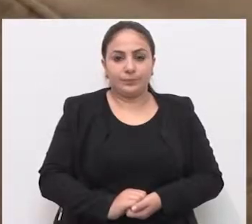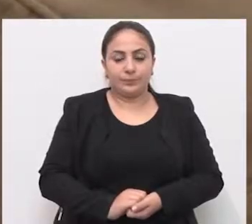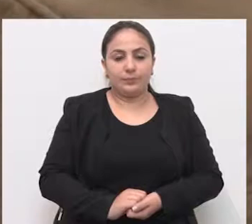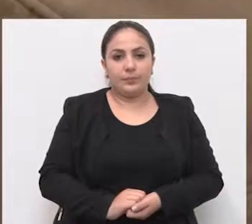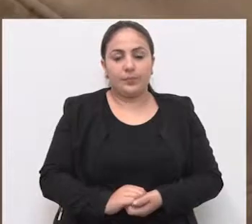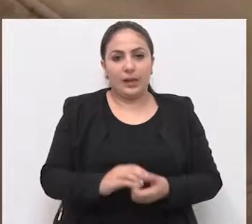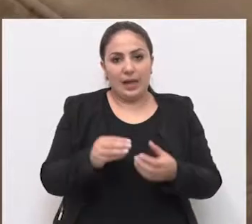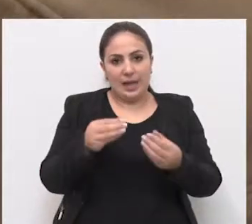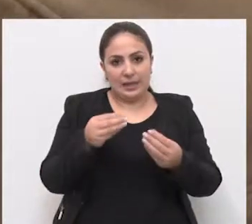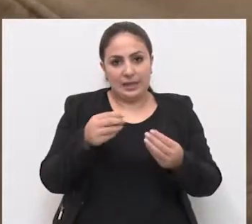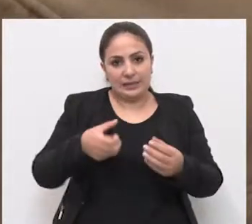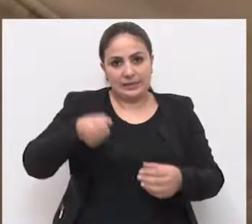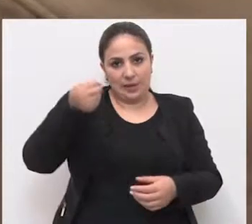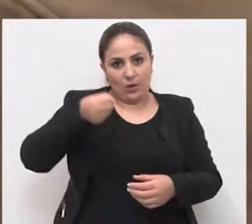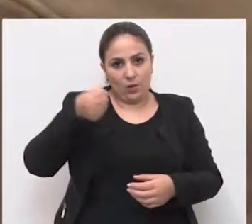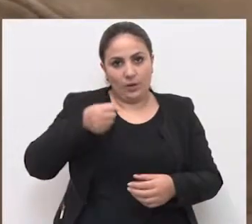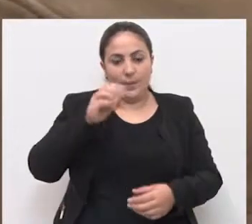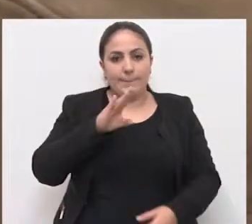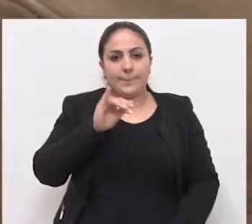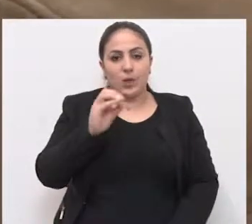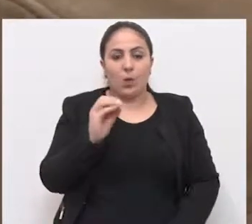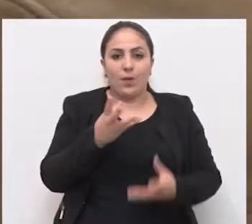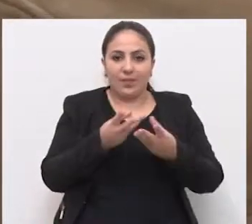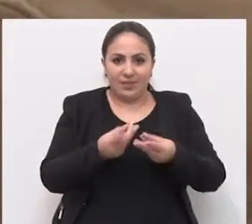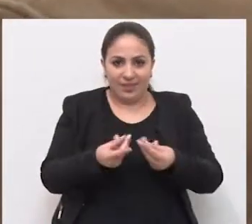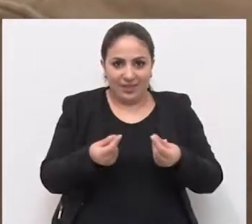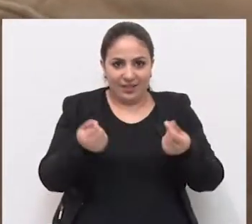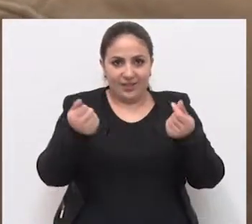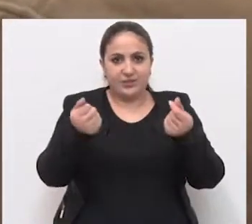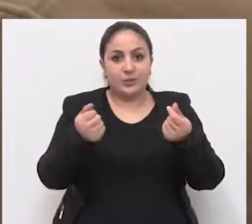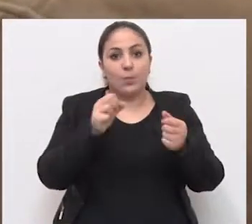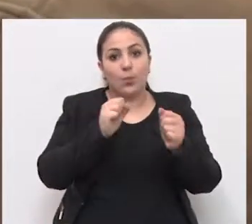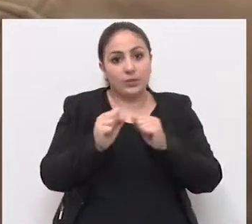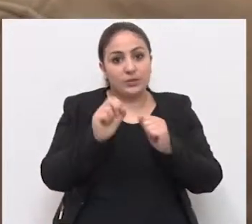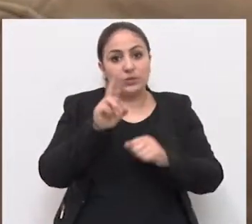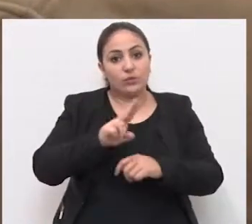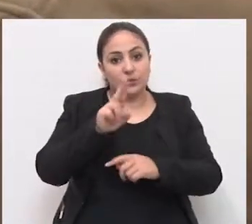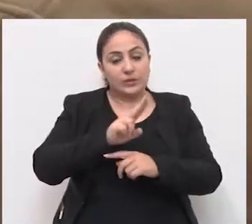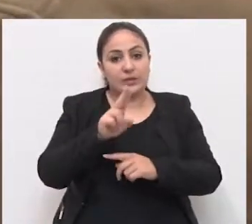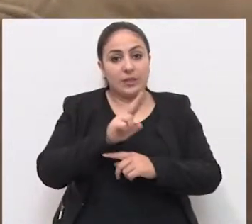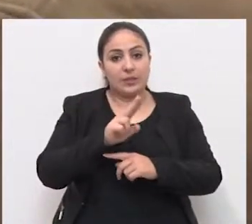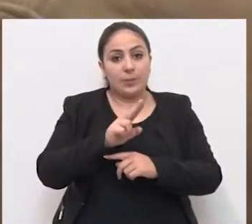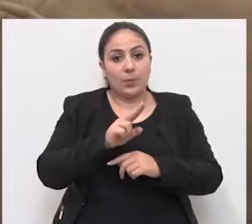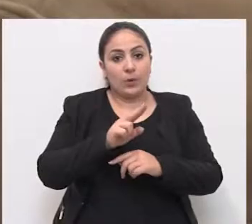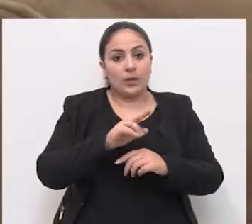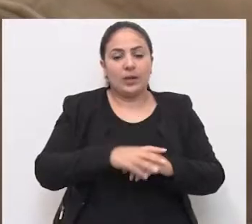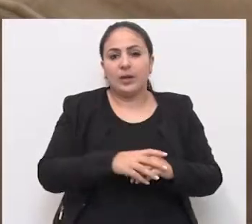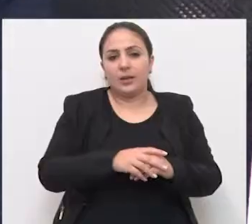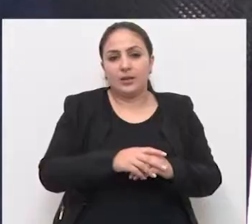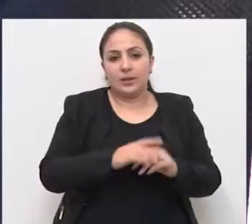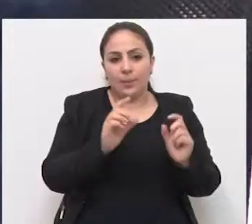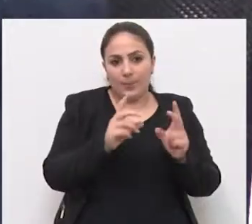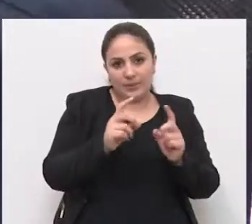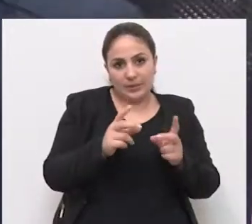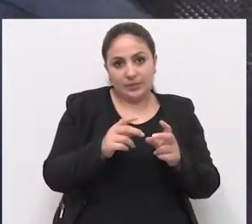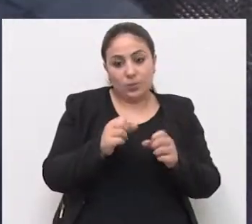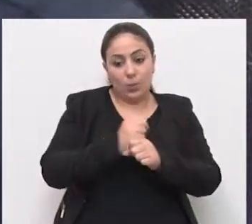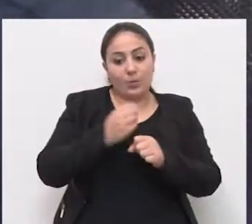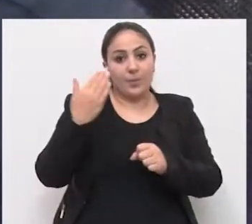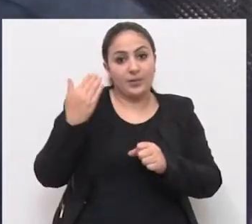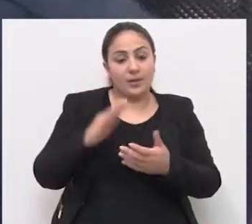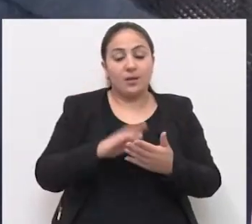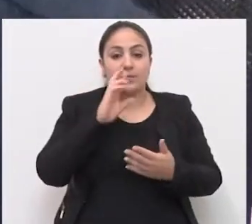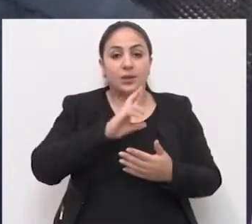sacolas biodegradáveis deveriam ser adotadas por estabelecimentos comerciais desde o ano passado. Este é